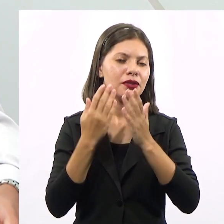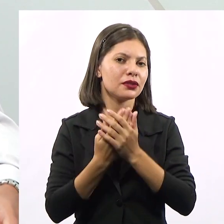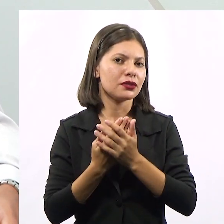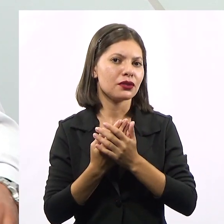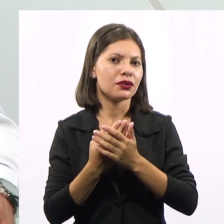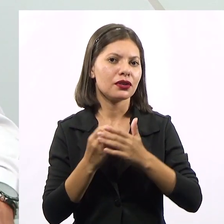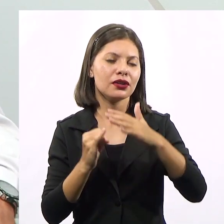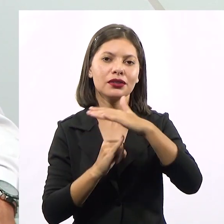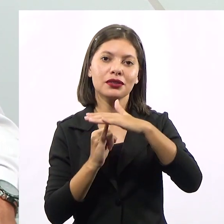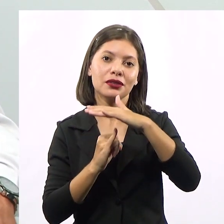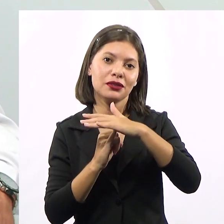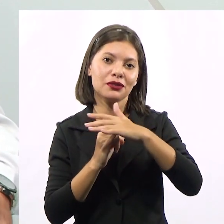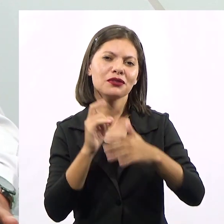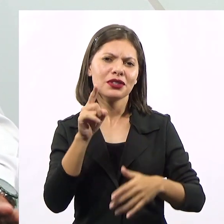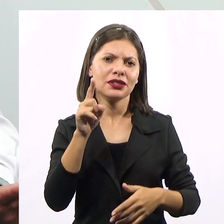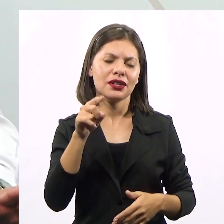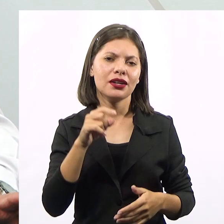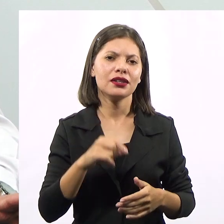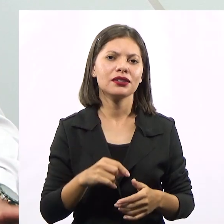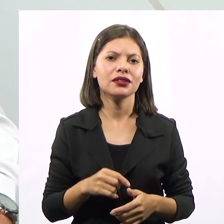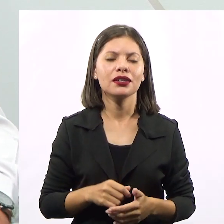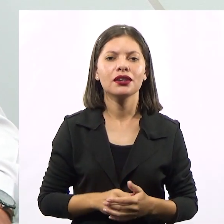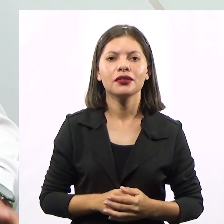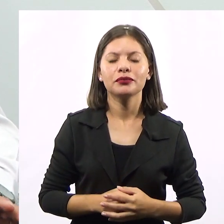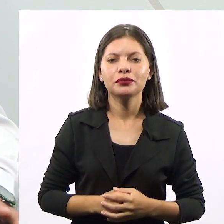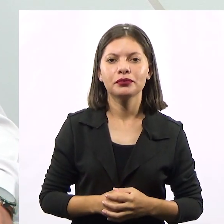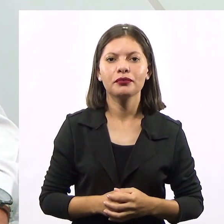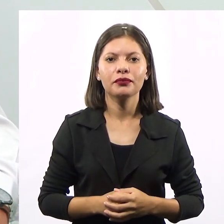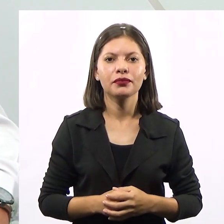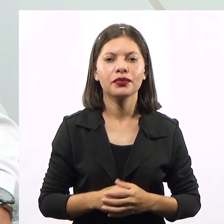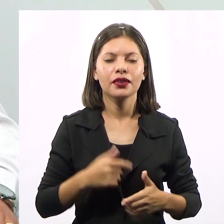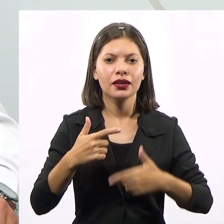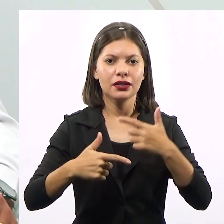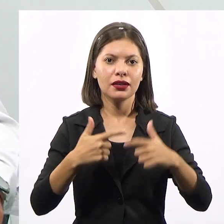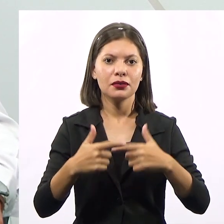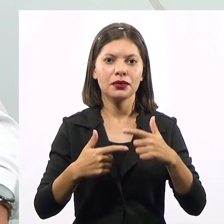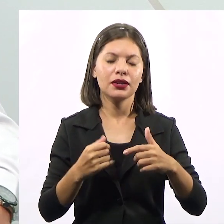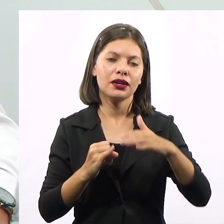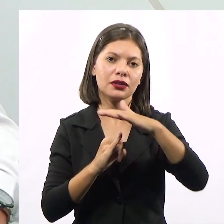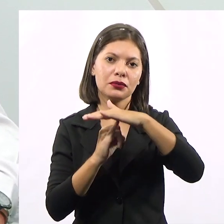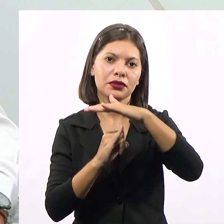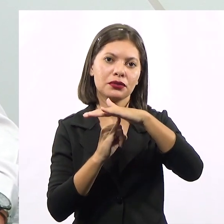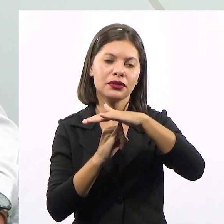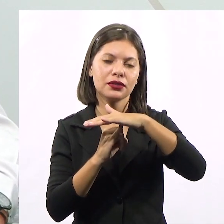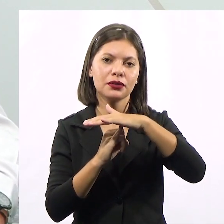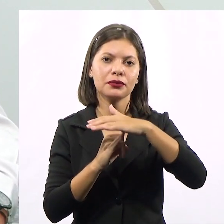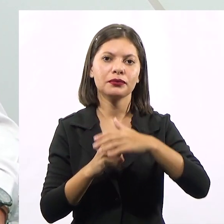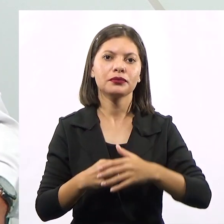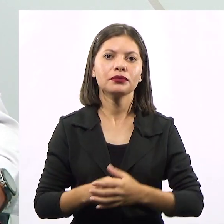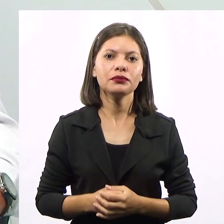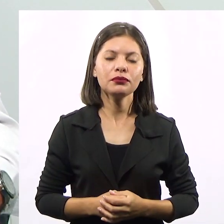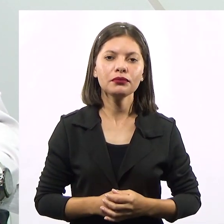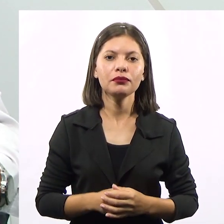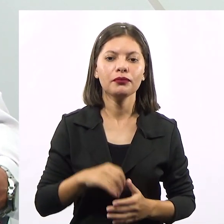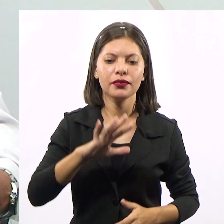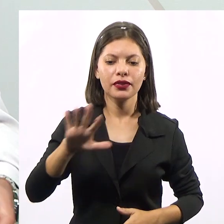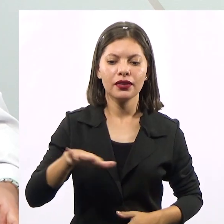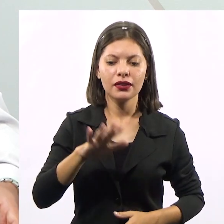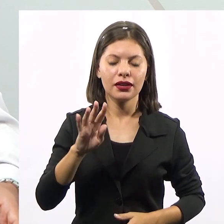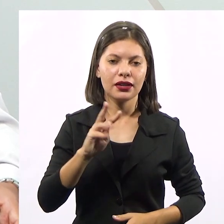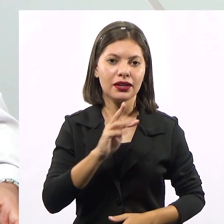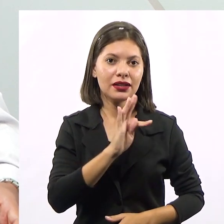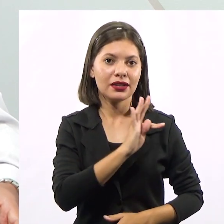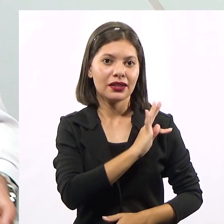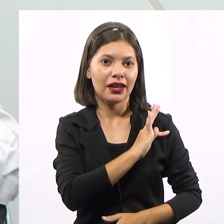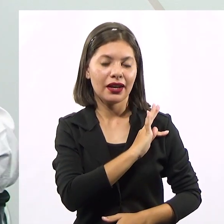ou não numa instituição escolar, mas pressupondo que vocês irão trabalhar com uma instituição escolar, seja na